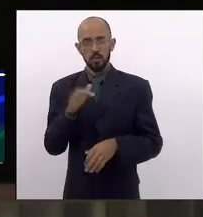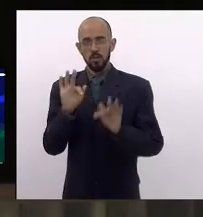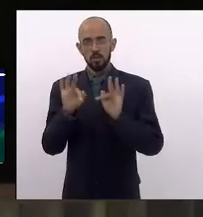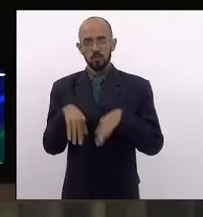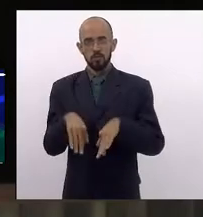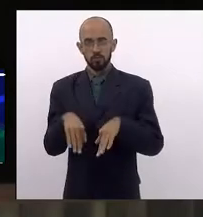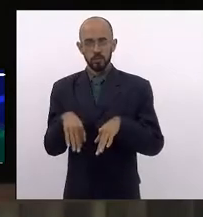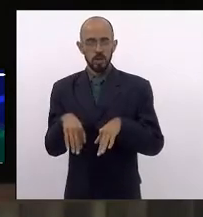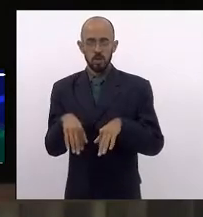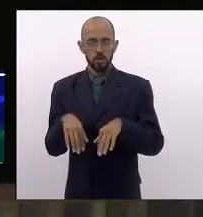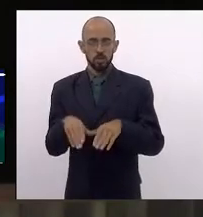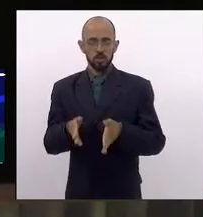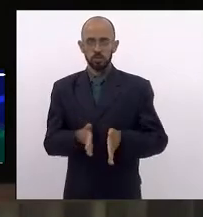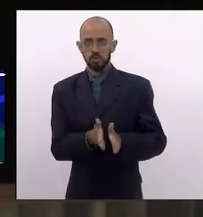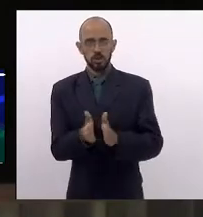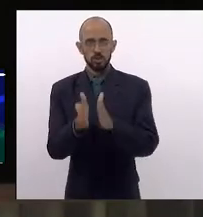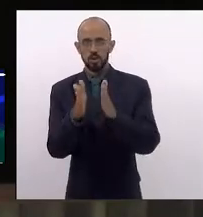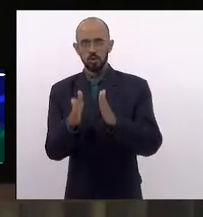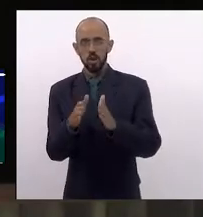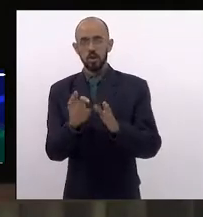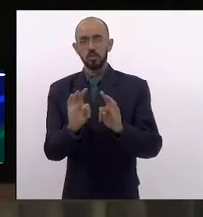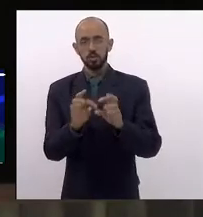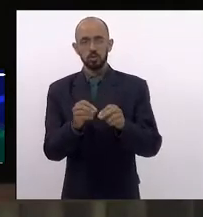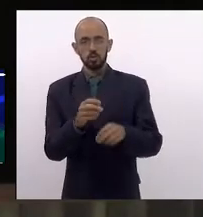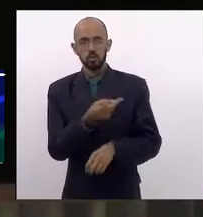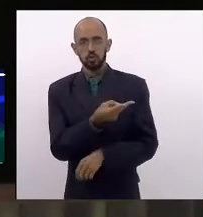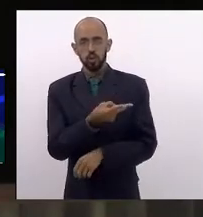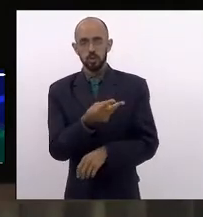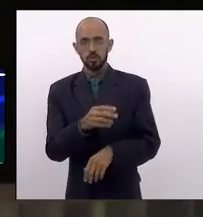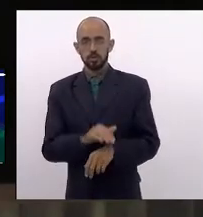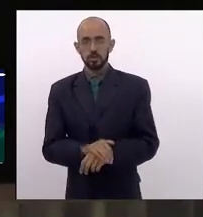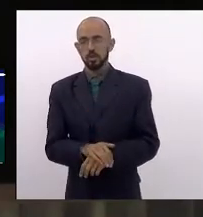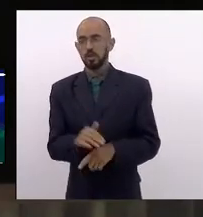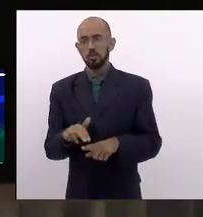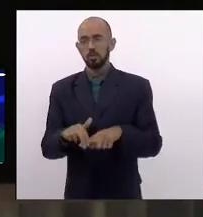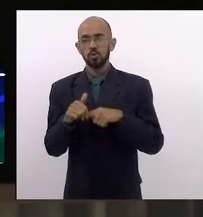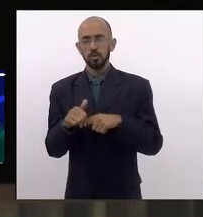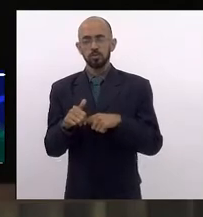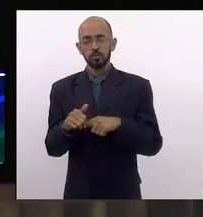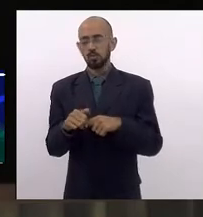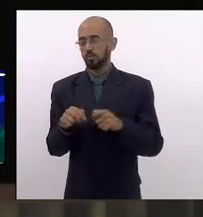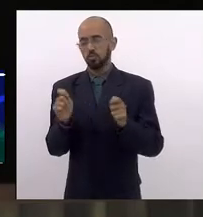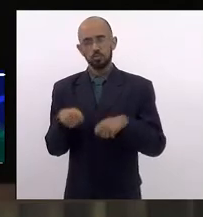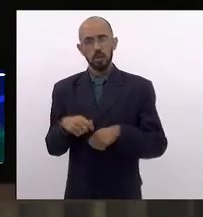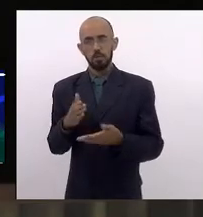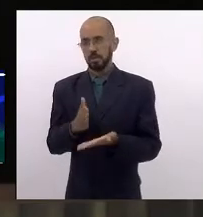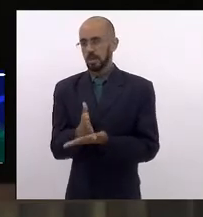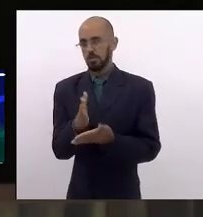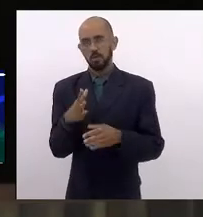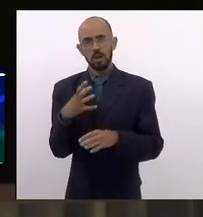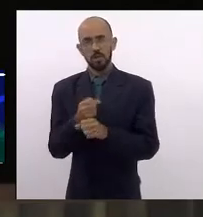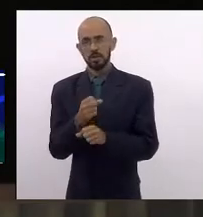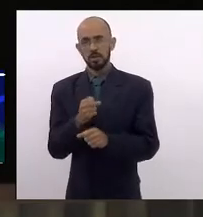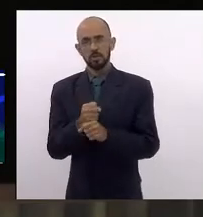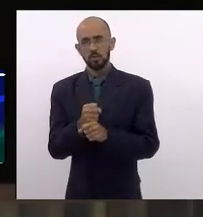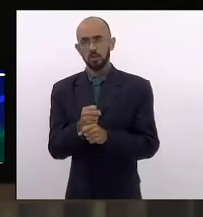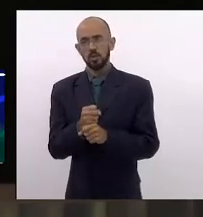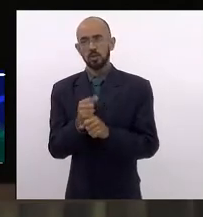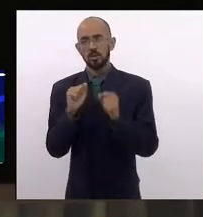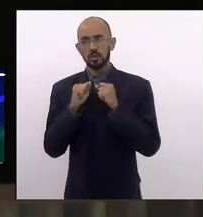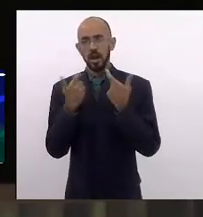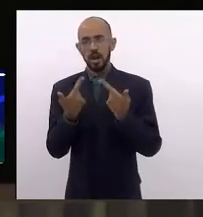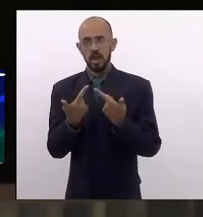de carreira de todos eles de maneira aqui essas contas não poderão ser aprovadas de forma alguma por essa casa